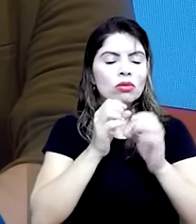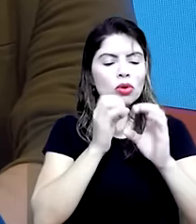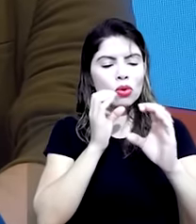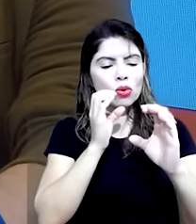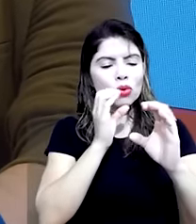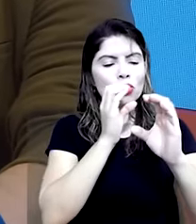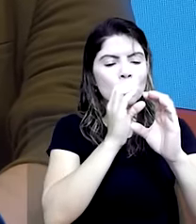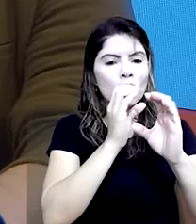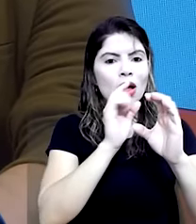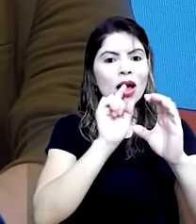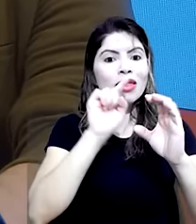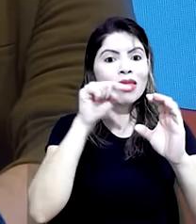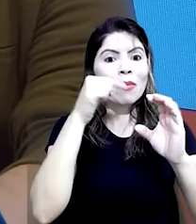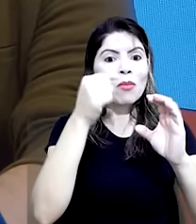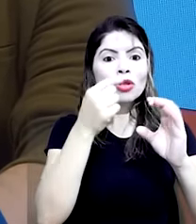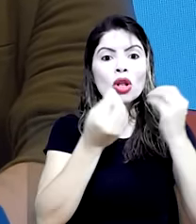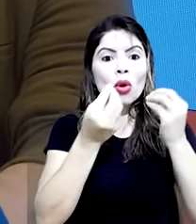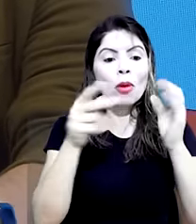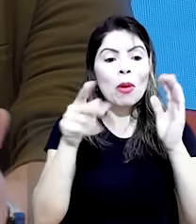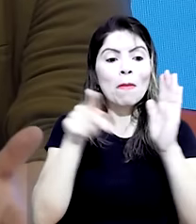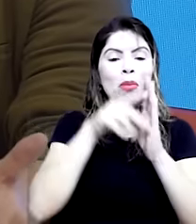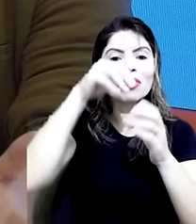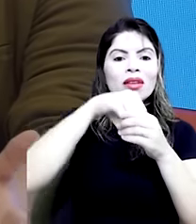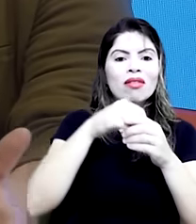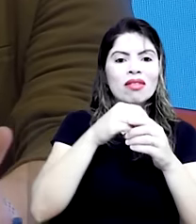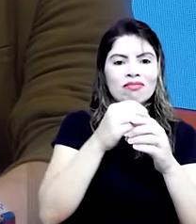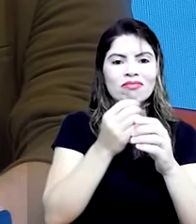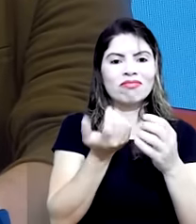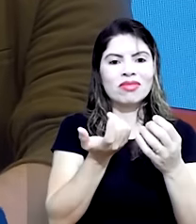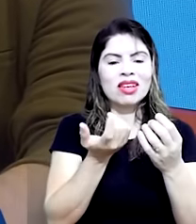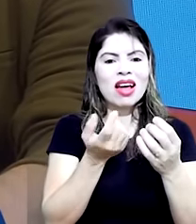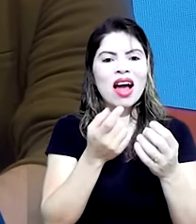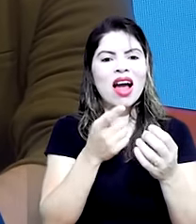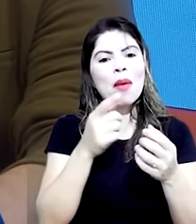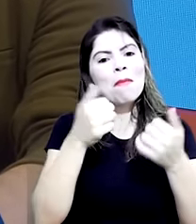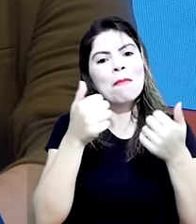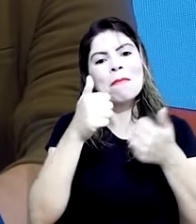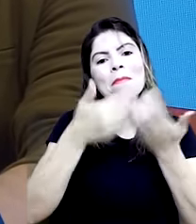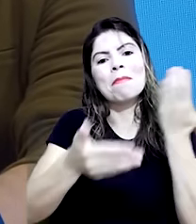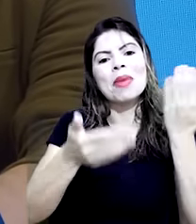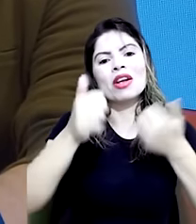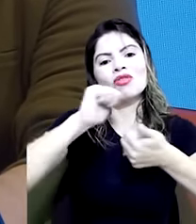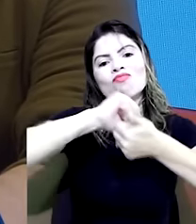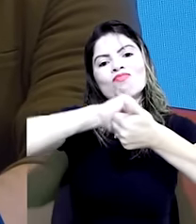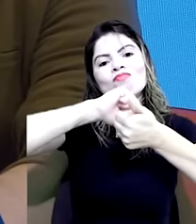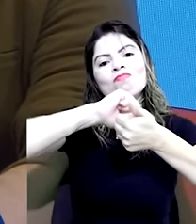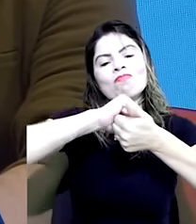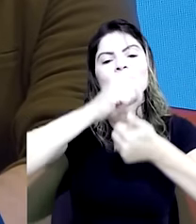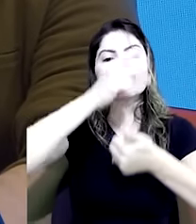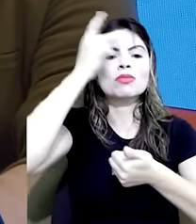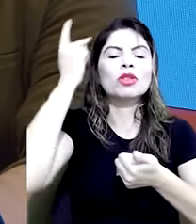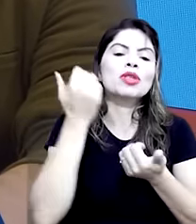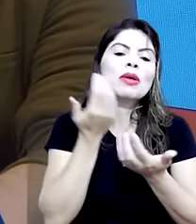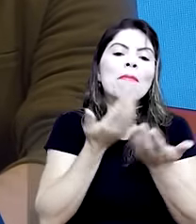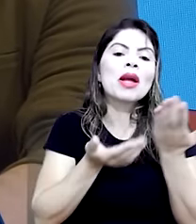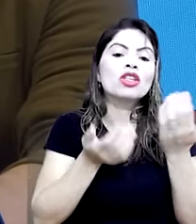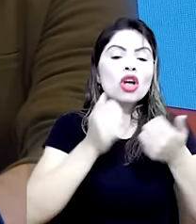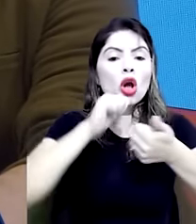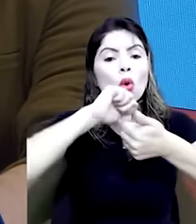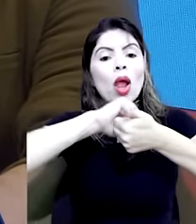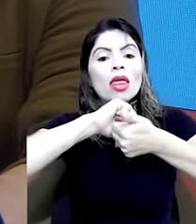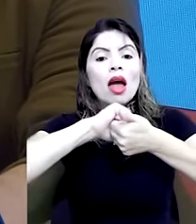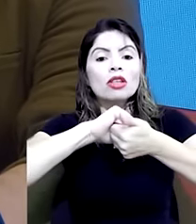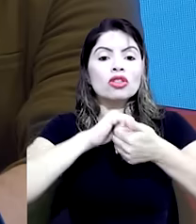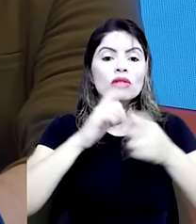ele é digital e aí o que ele faz ele só estica a foto então a gente perde qualidade e às vezes as pessoas perdem uma qualidade melhor